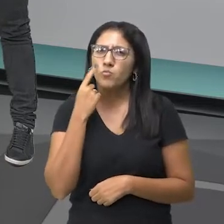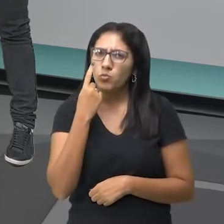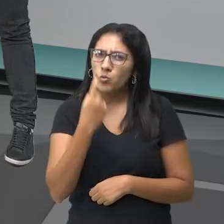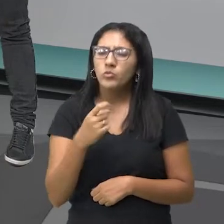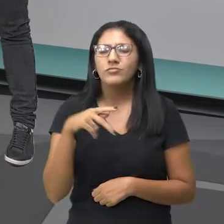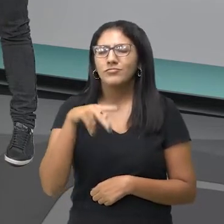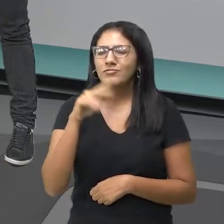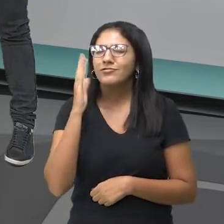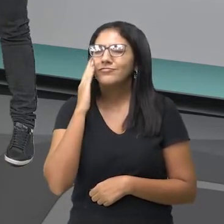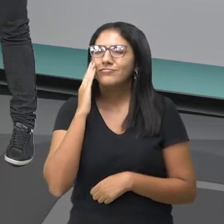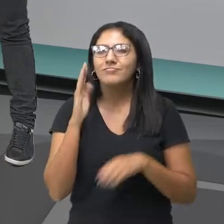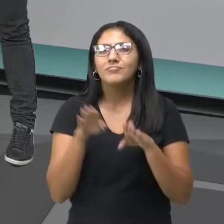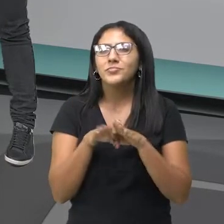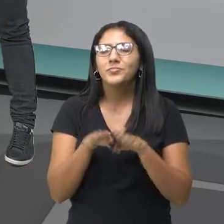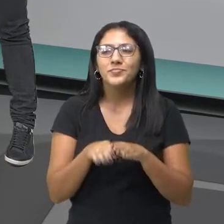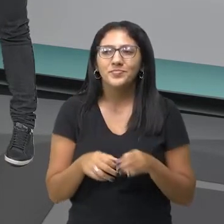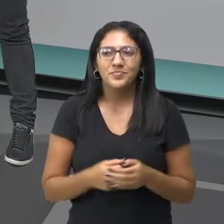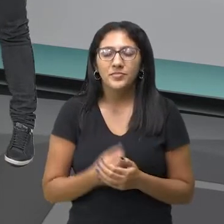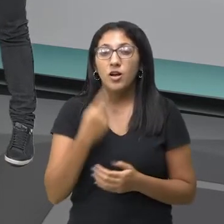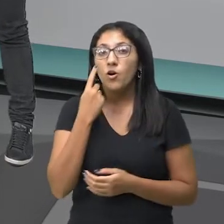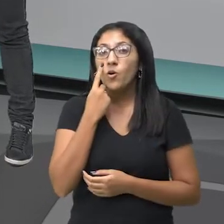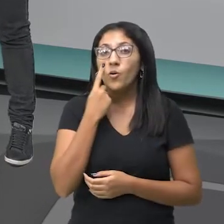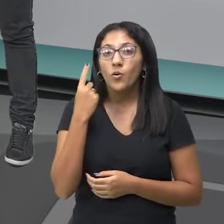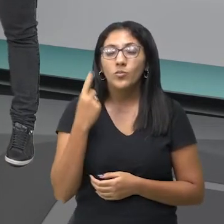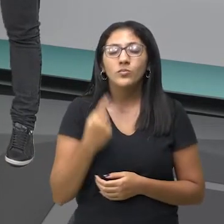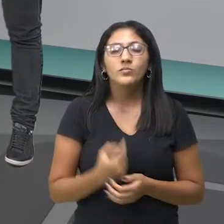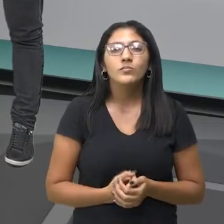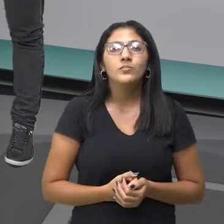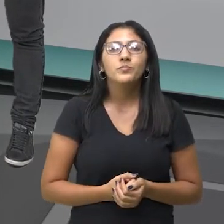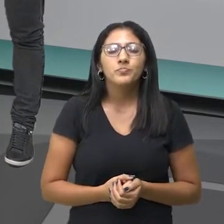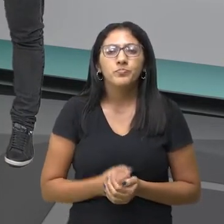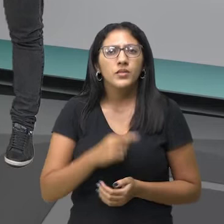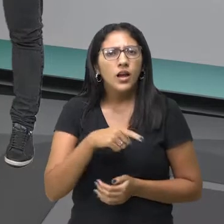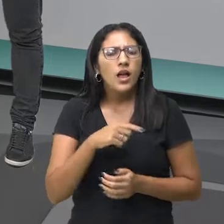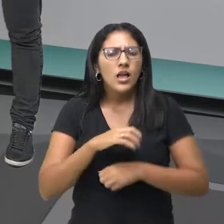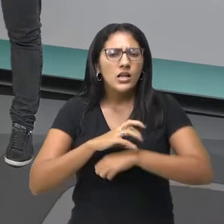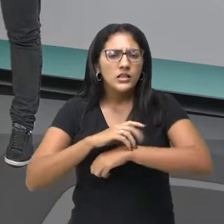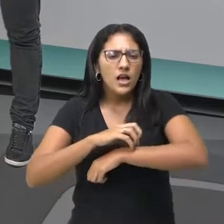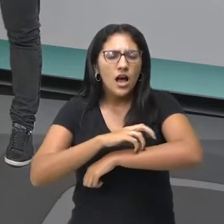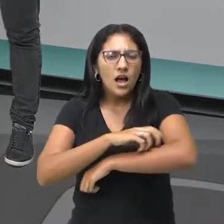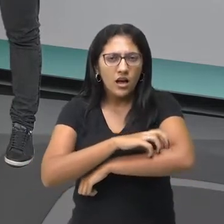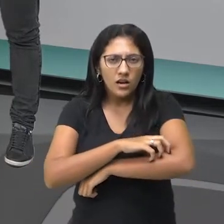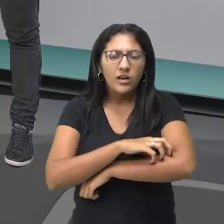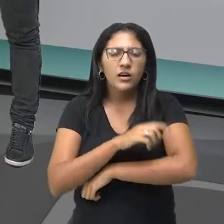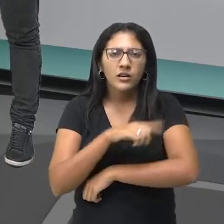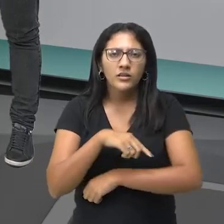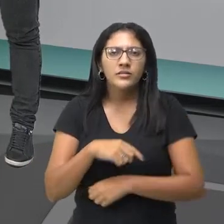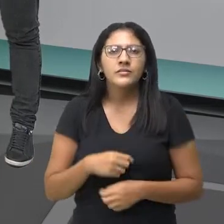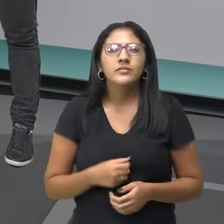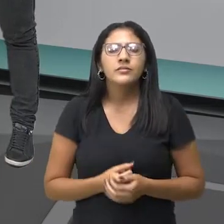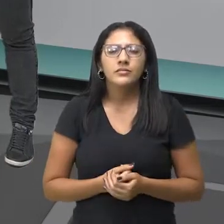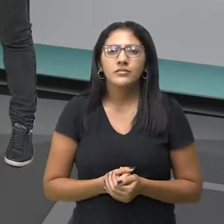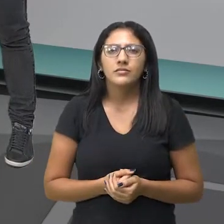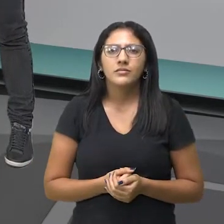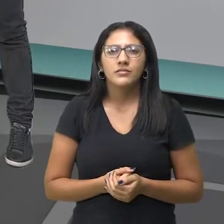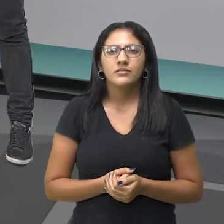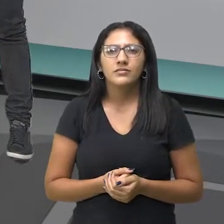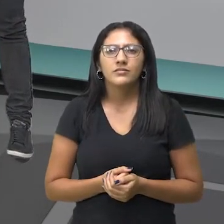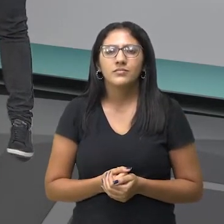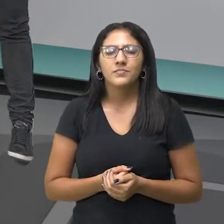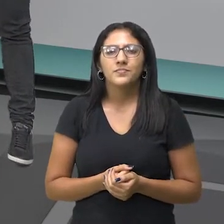também. Vamos lá. Olha só. Essa aranha, deixa eu aumentar aqui um pouquinho, ó.